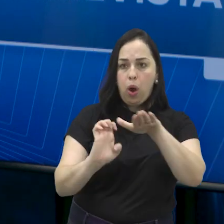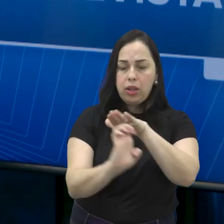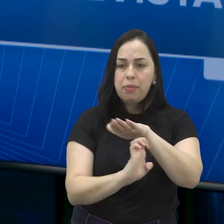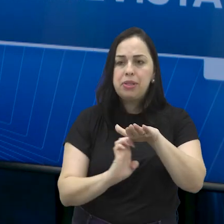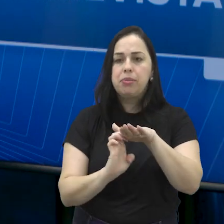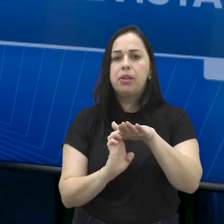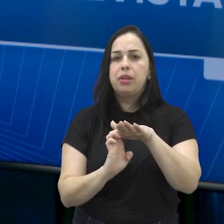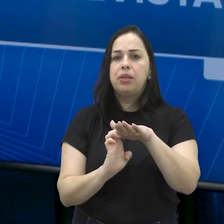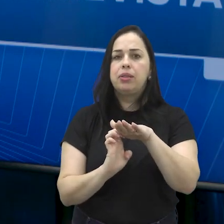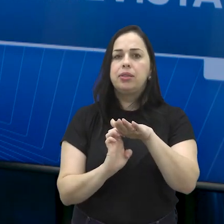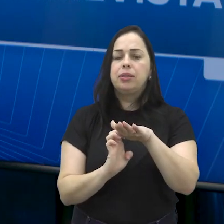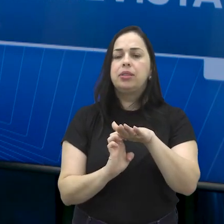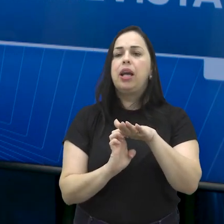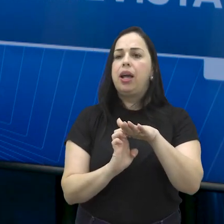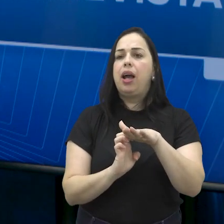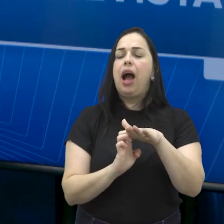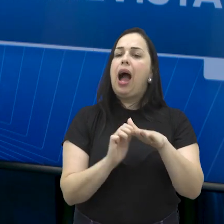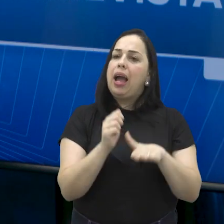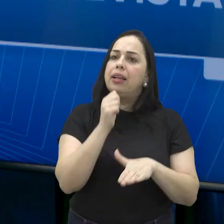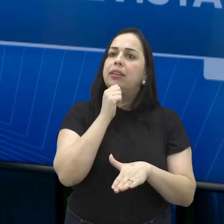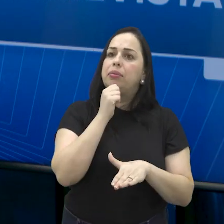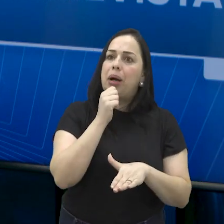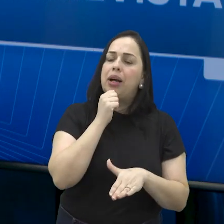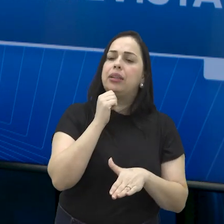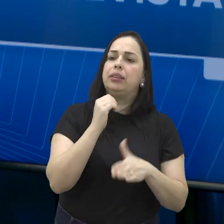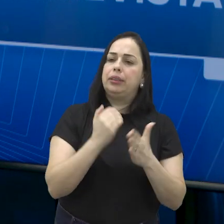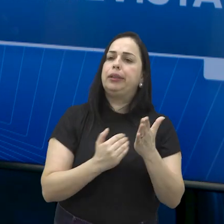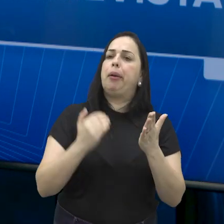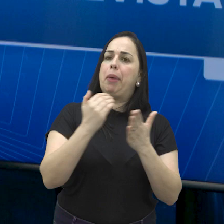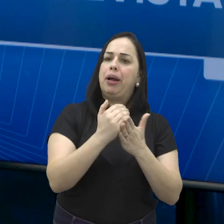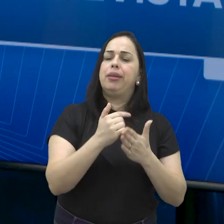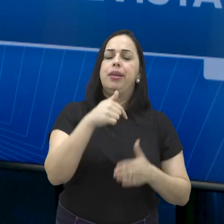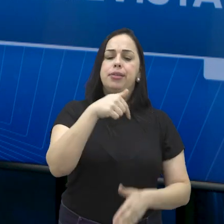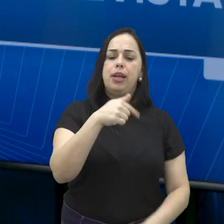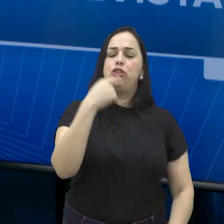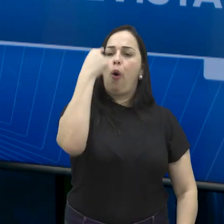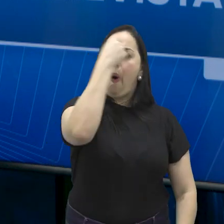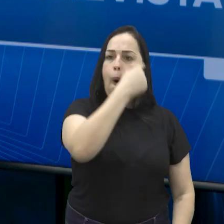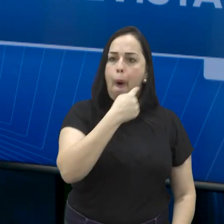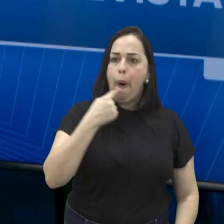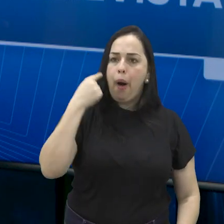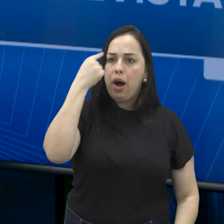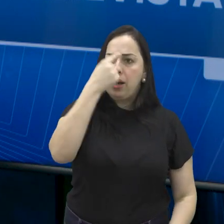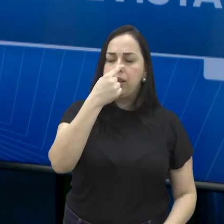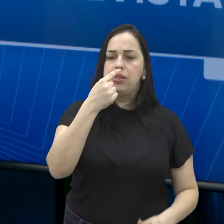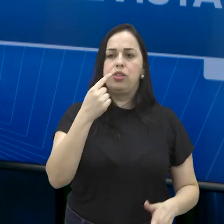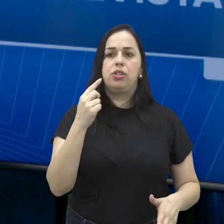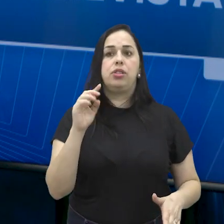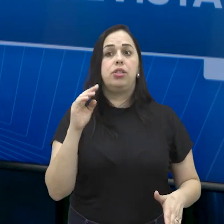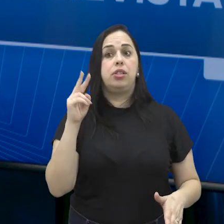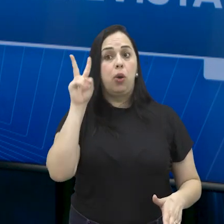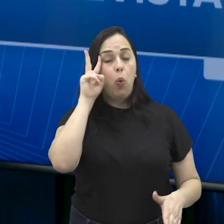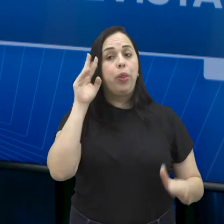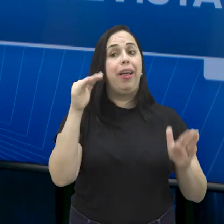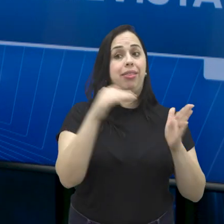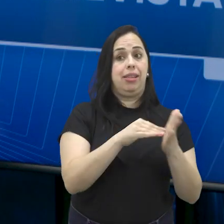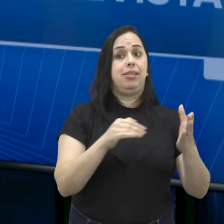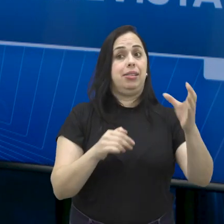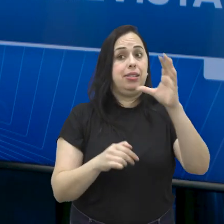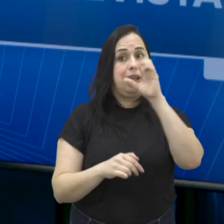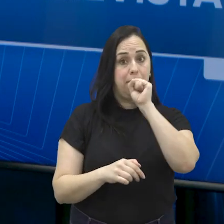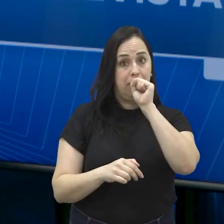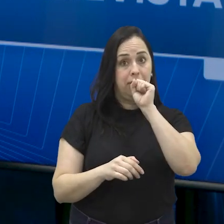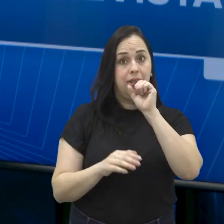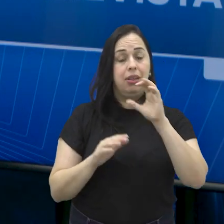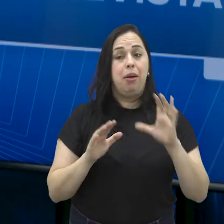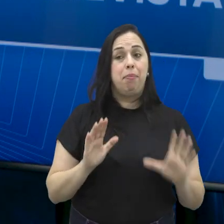de 44, ela é diluída ainda mais, trabalhando 7 horas e 20 durante segunda a sábado, que no final, meu